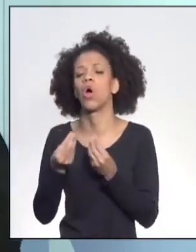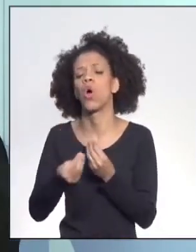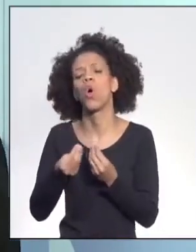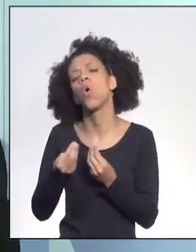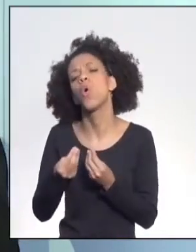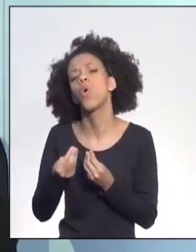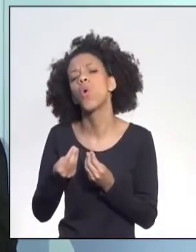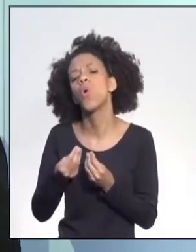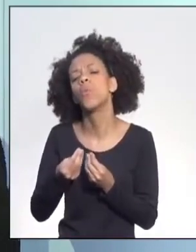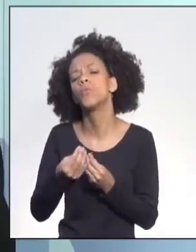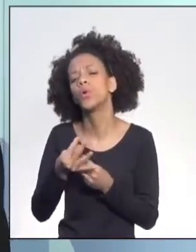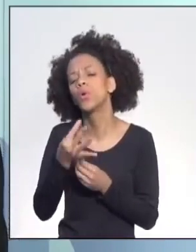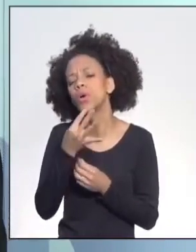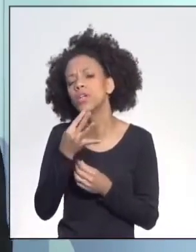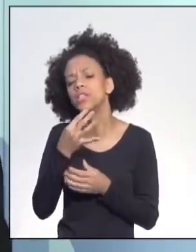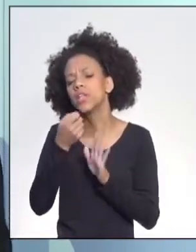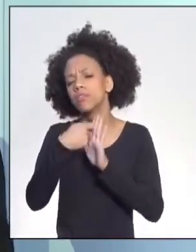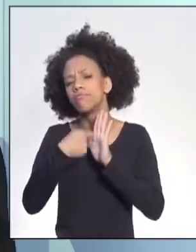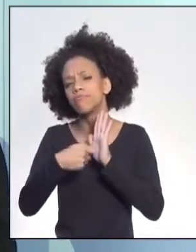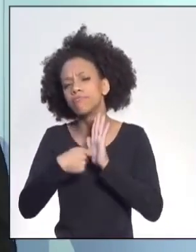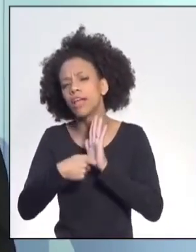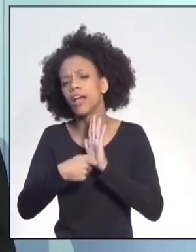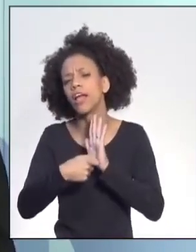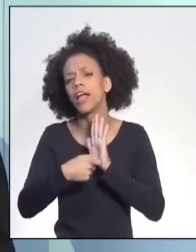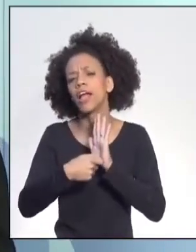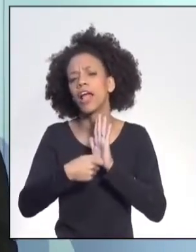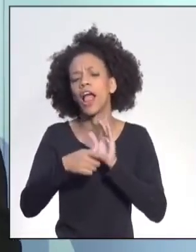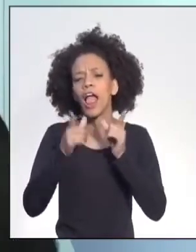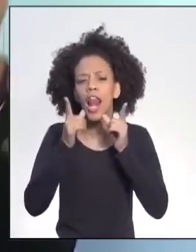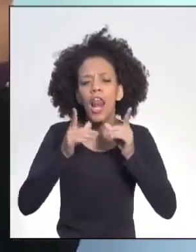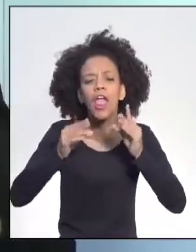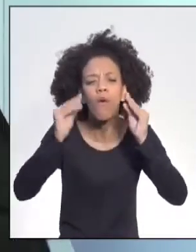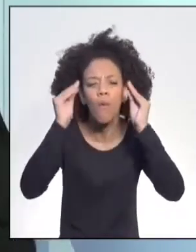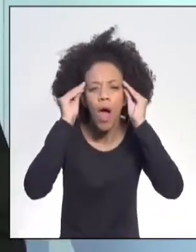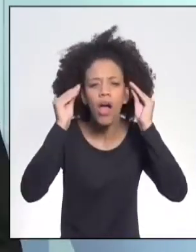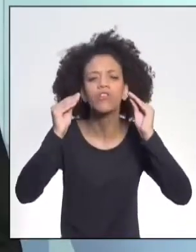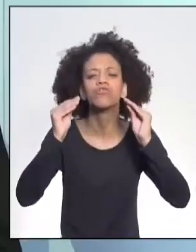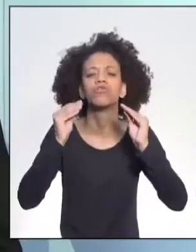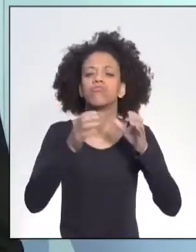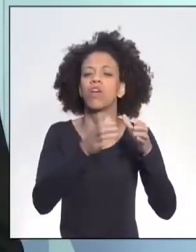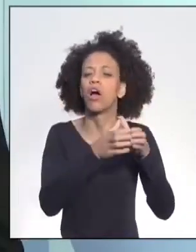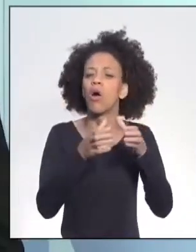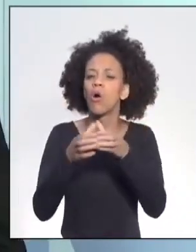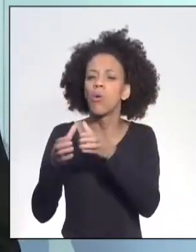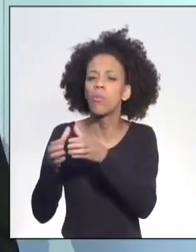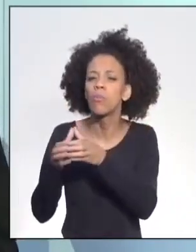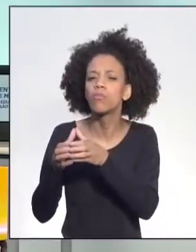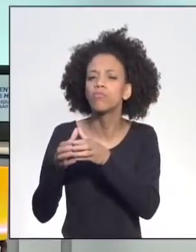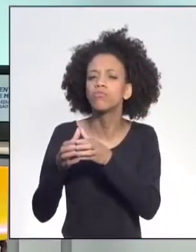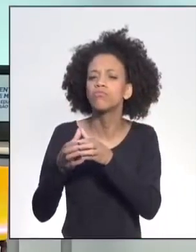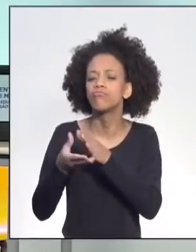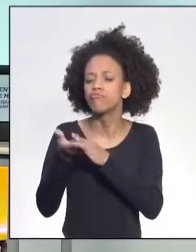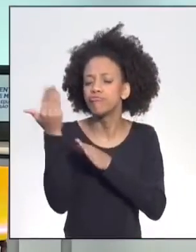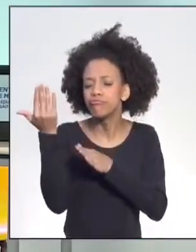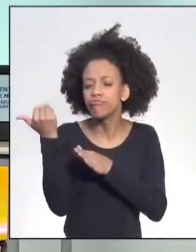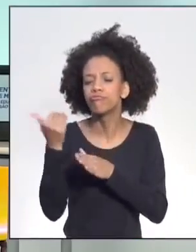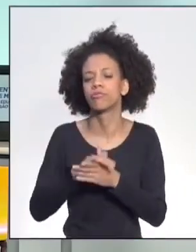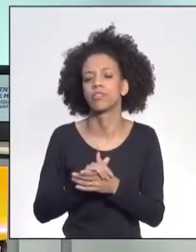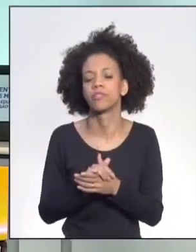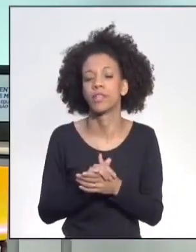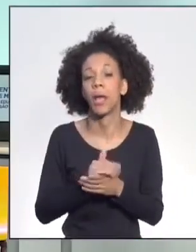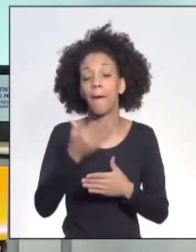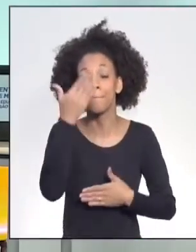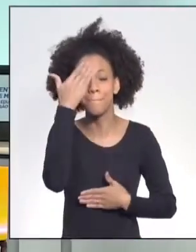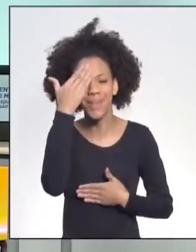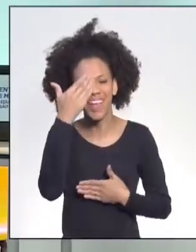conhecer esses registros e essas linguagens que os povos antigos nos deixaram. Obrigada, professor